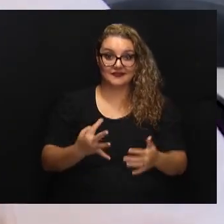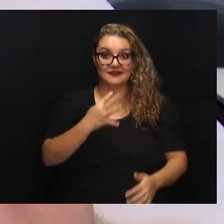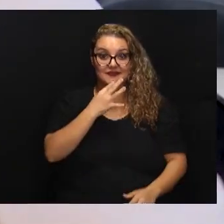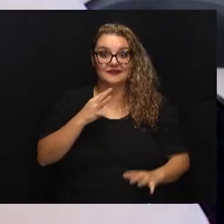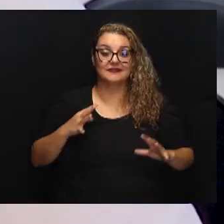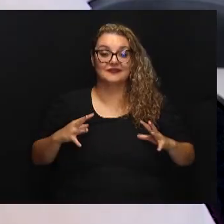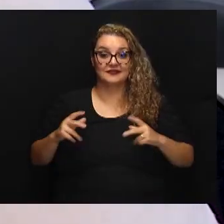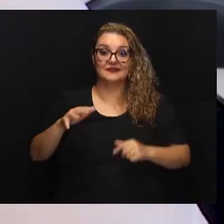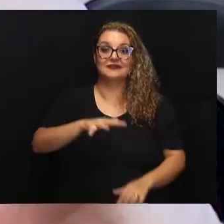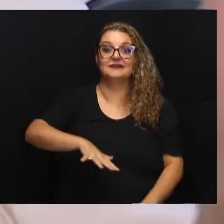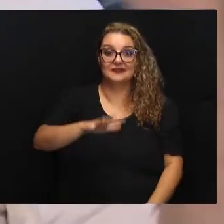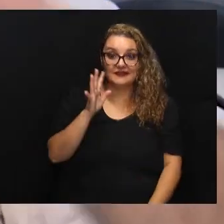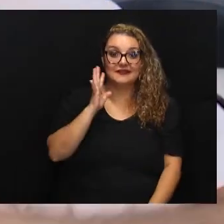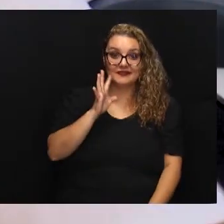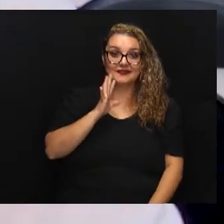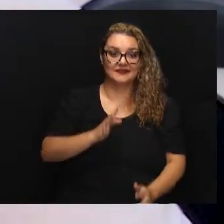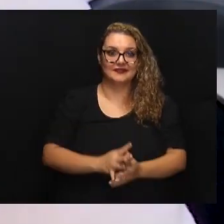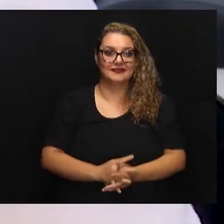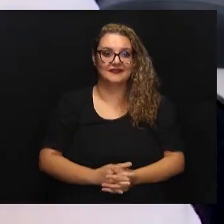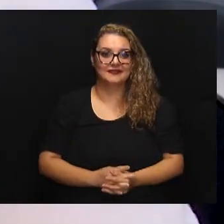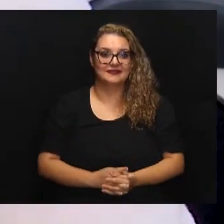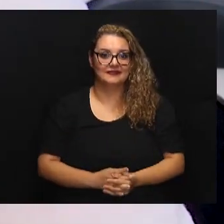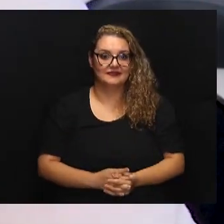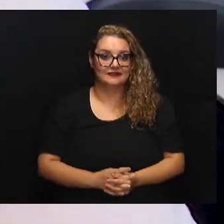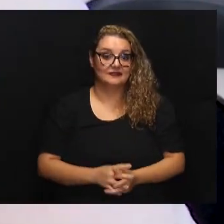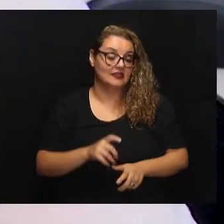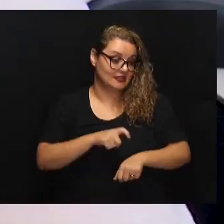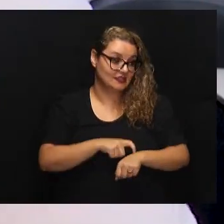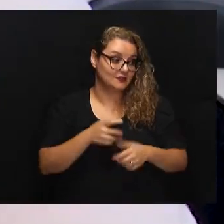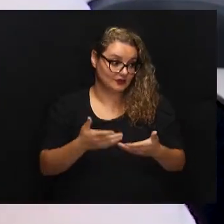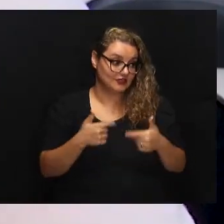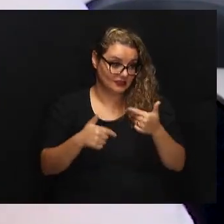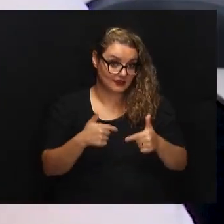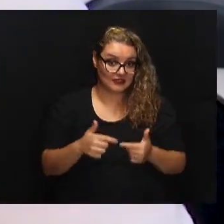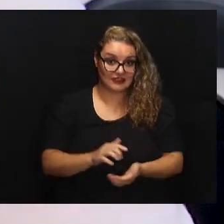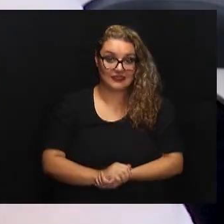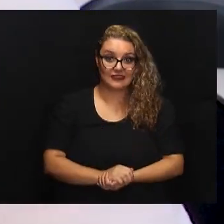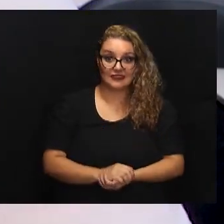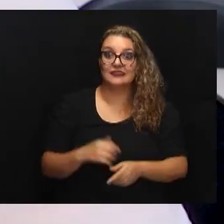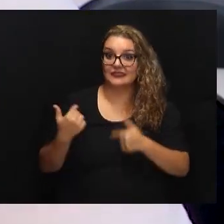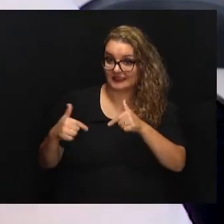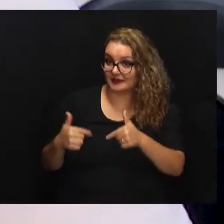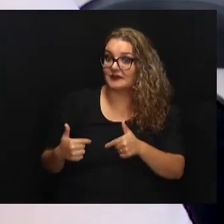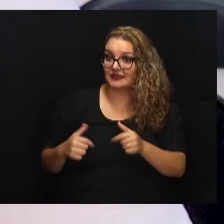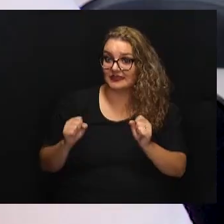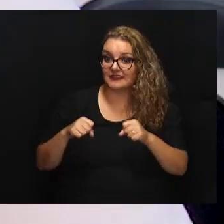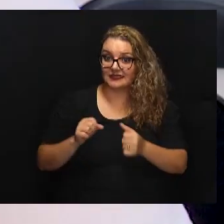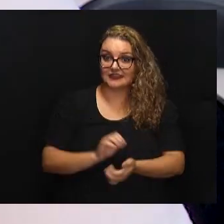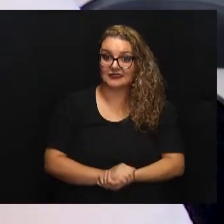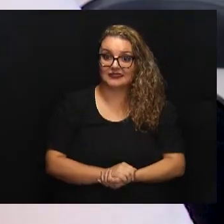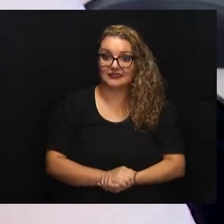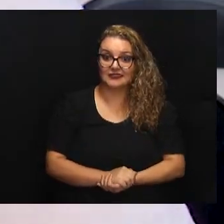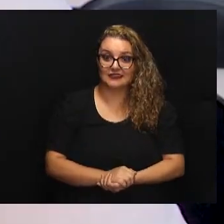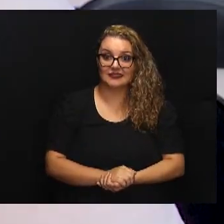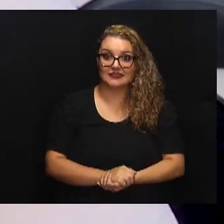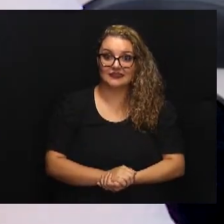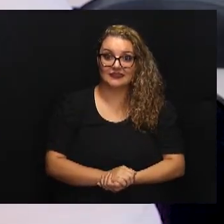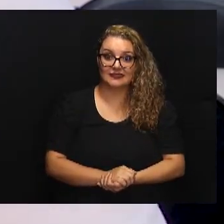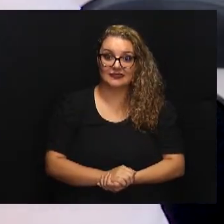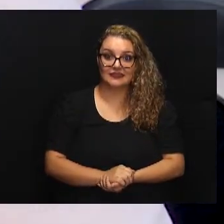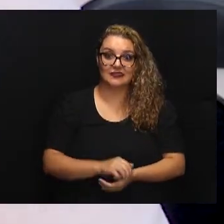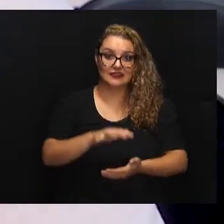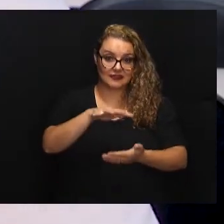mas logo que terminar aqui eu vou conhecer todo o espaço aqui, que parece ser bem bacana. Você está nesse momento trabalhando?